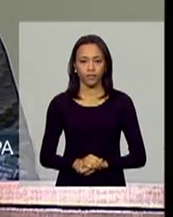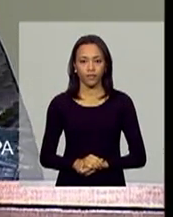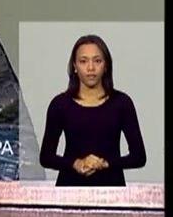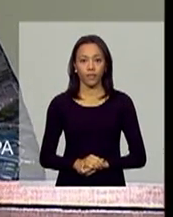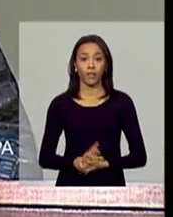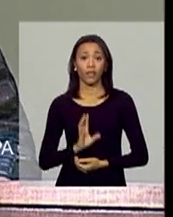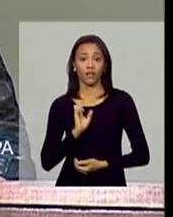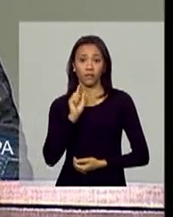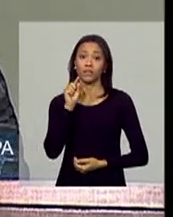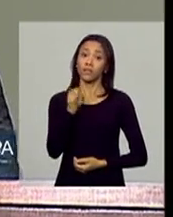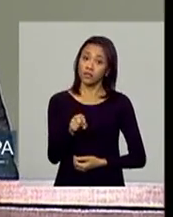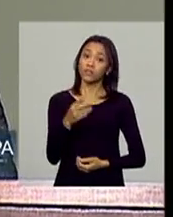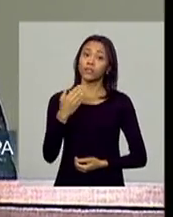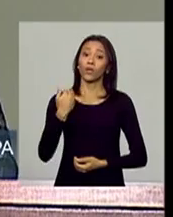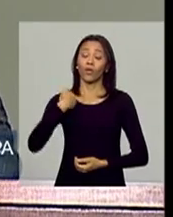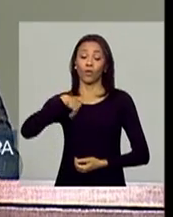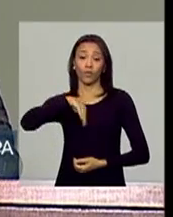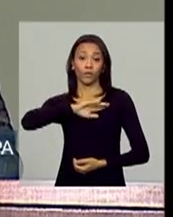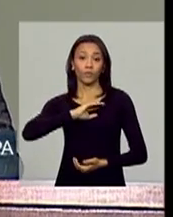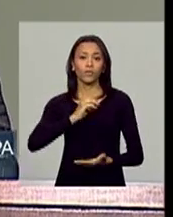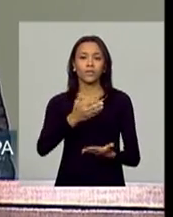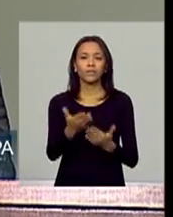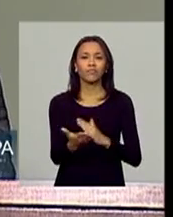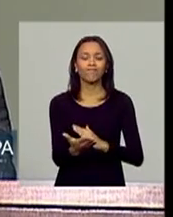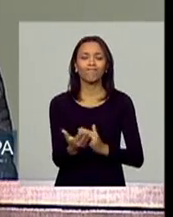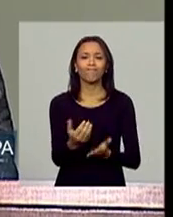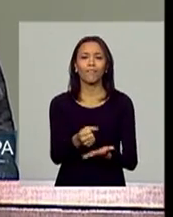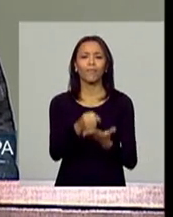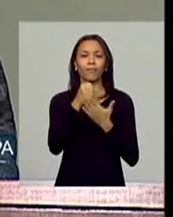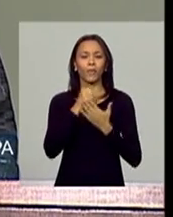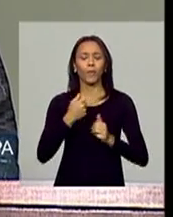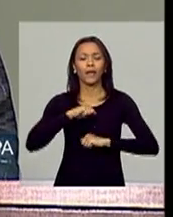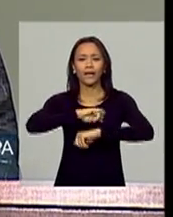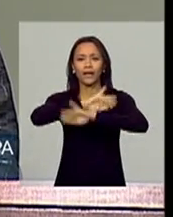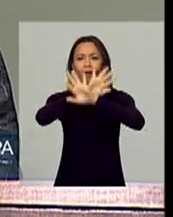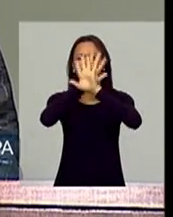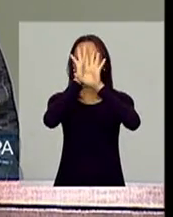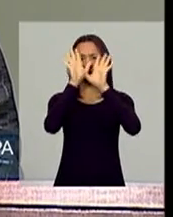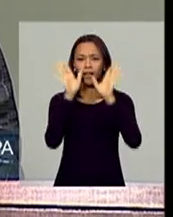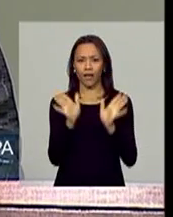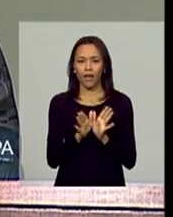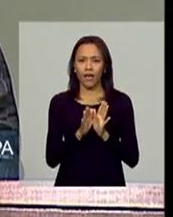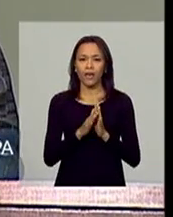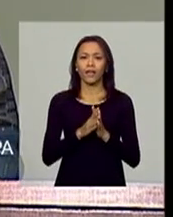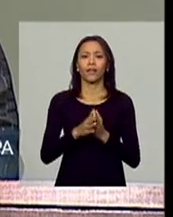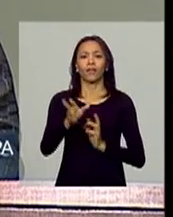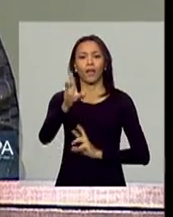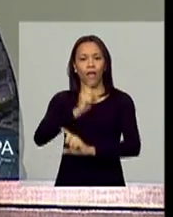E isto nos leva a uma clara defesa do multilateralismo,